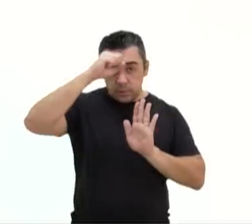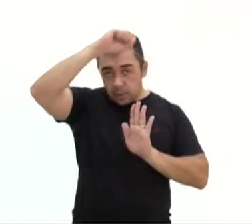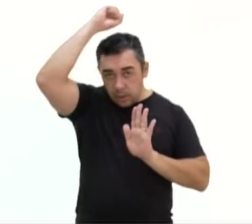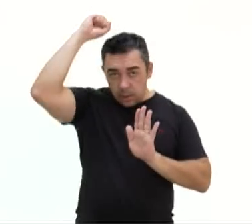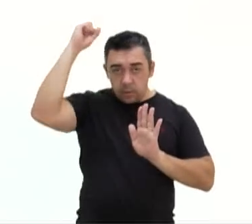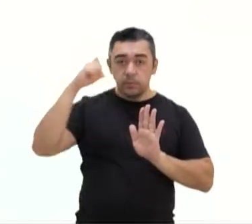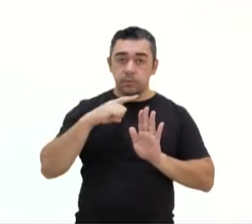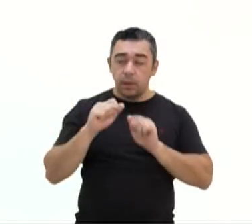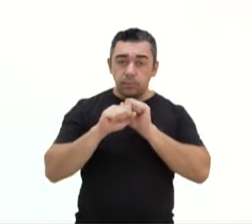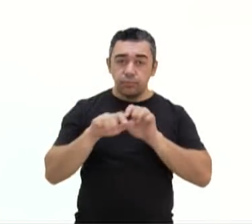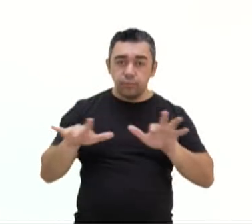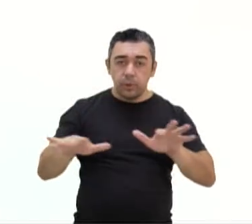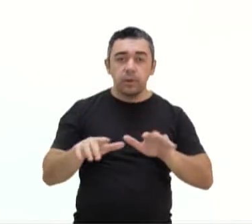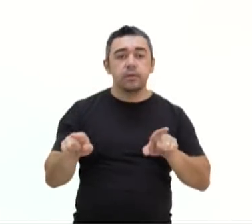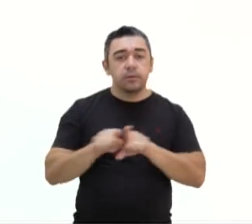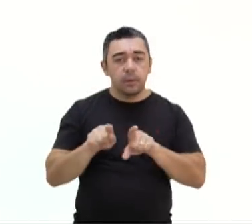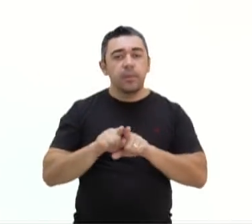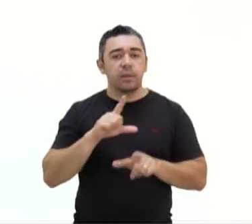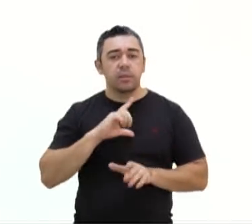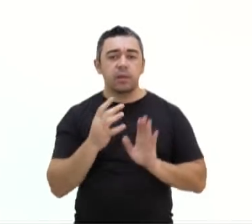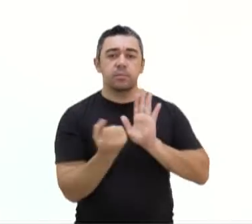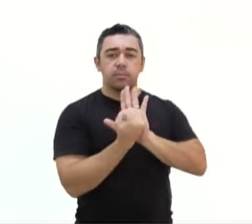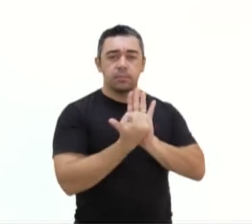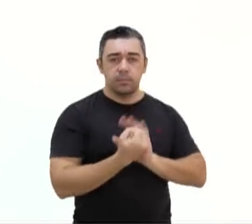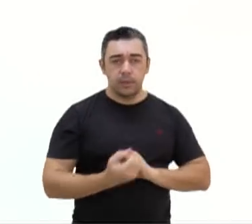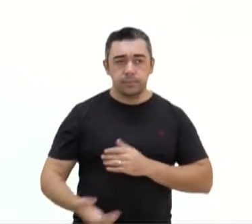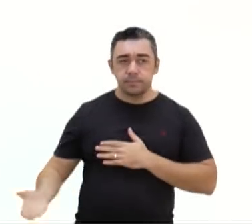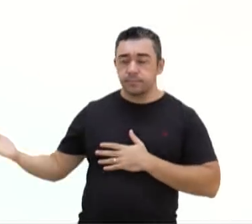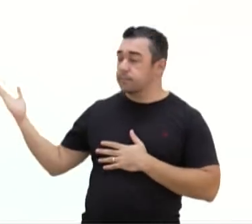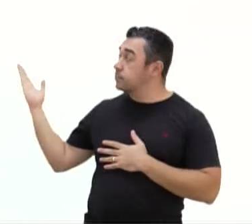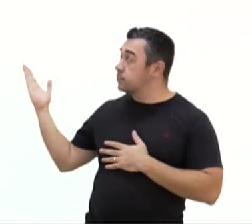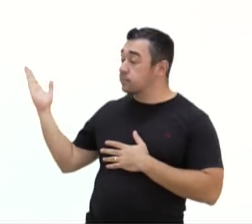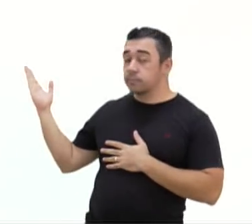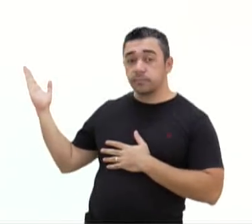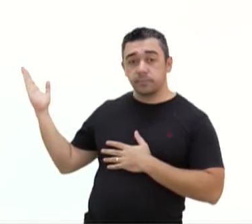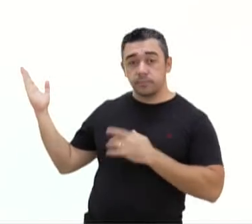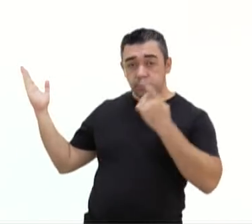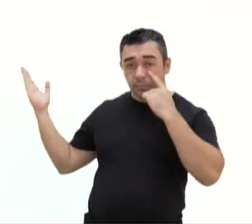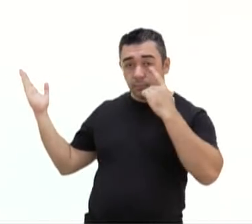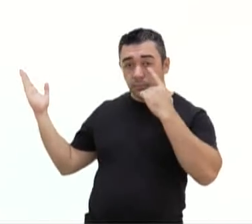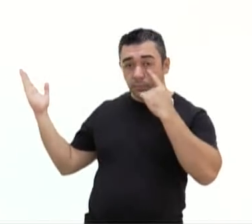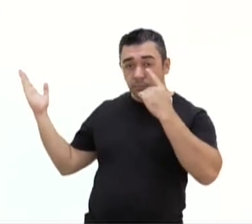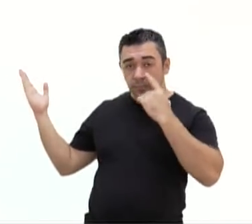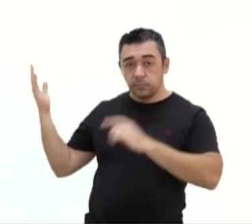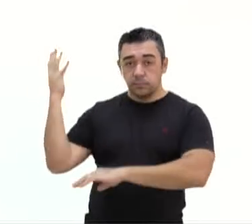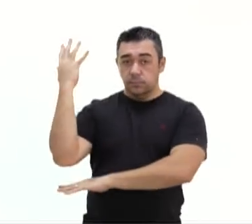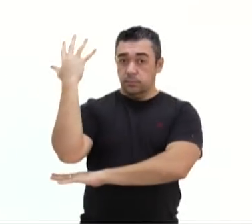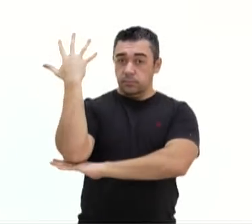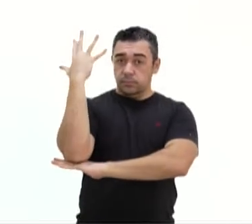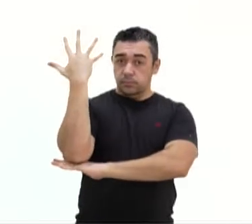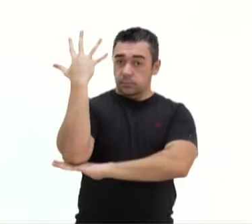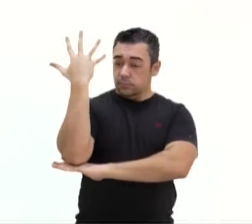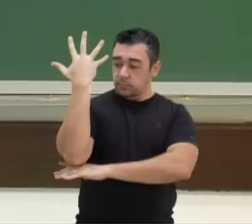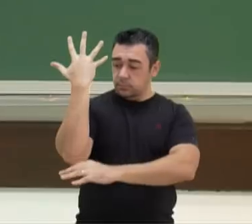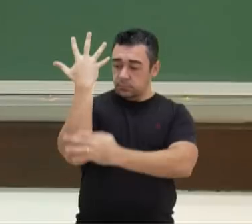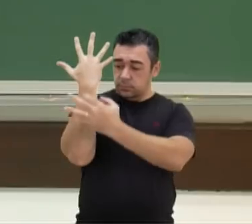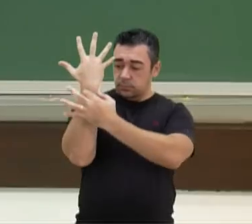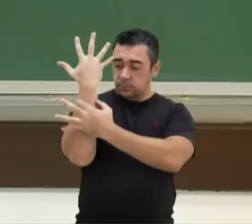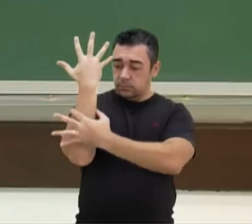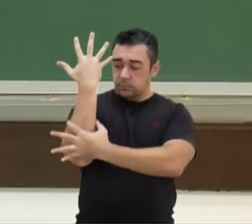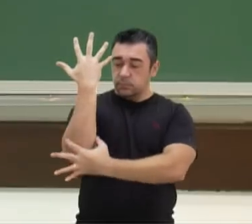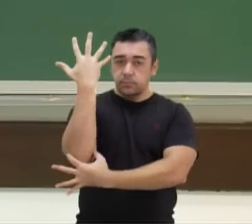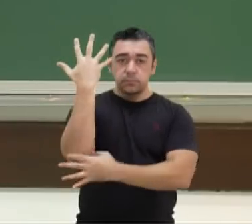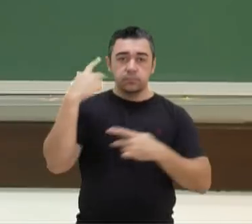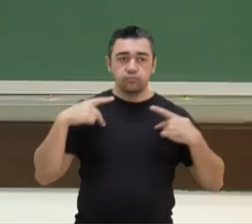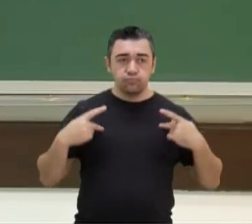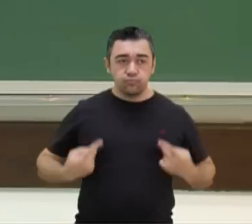e transportam simbolismos. Nós temos aqui uma árvore formada no espectro